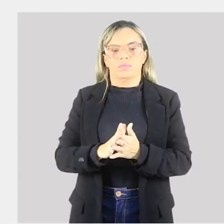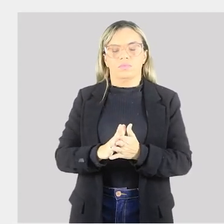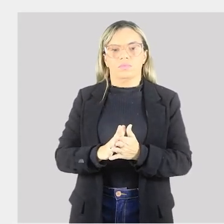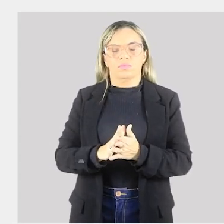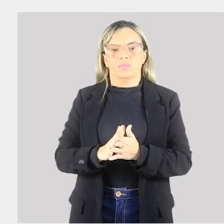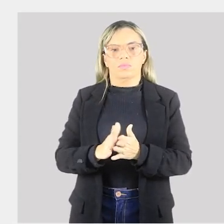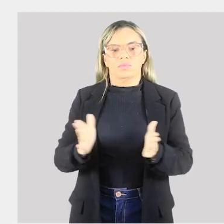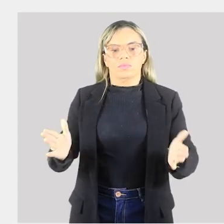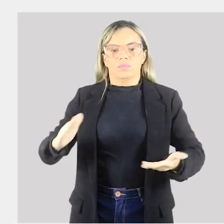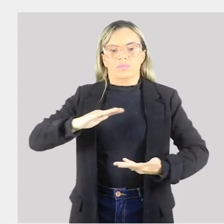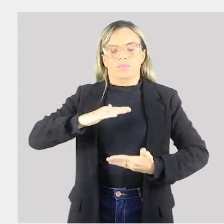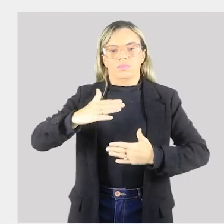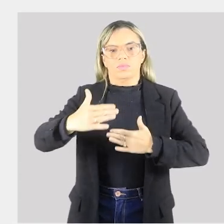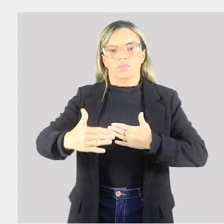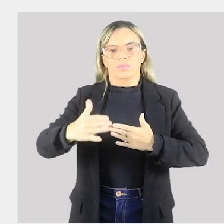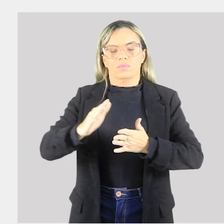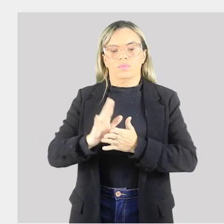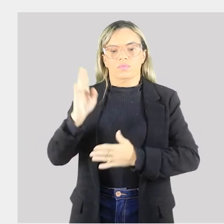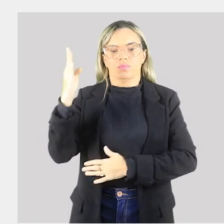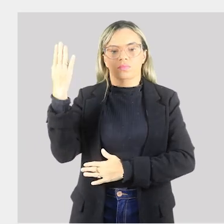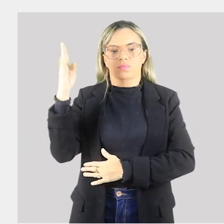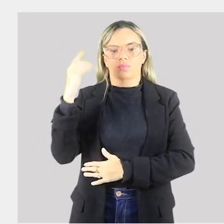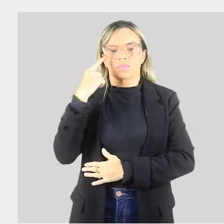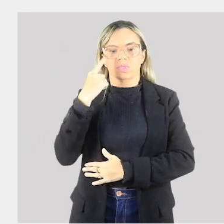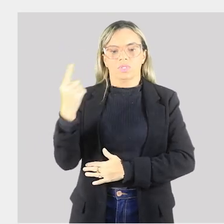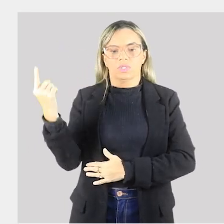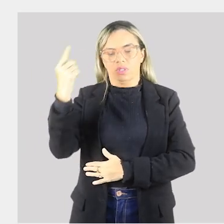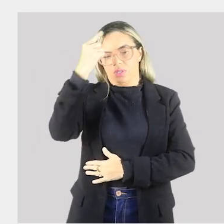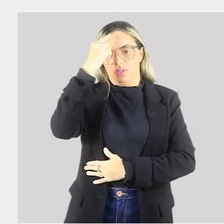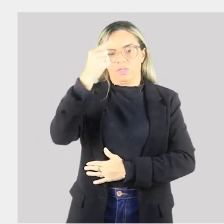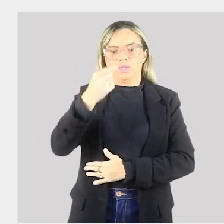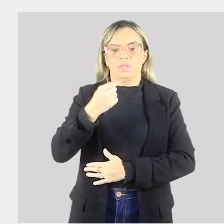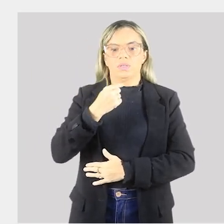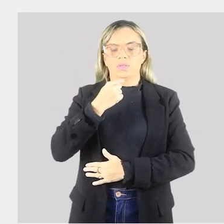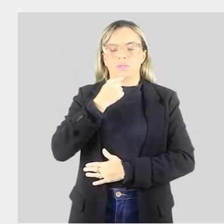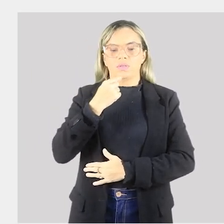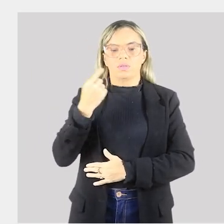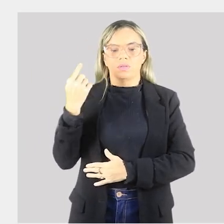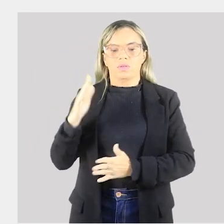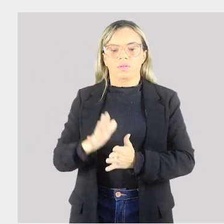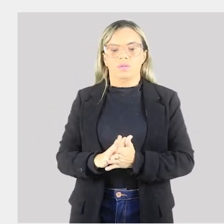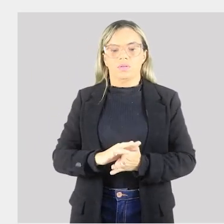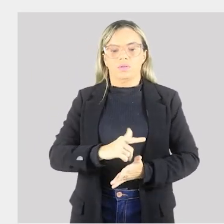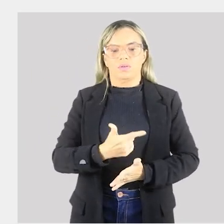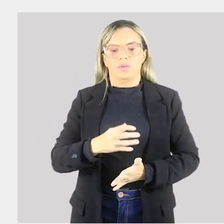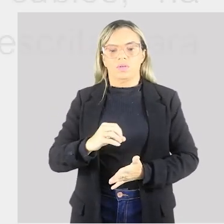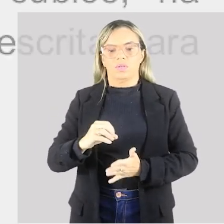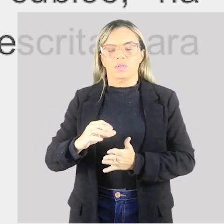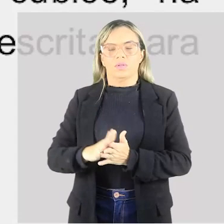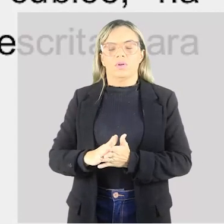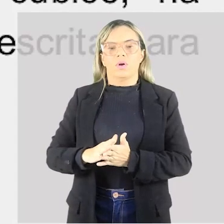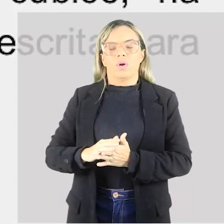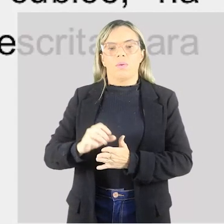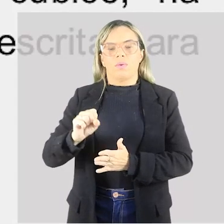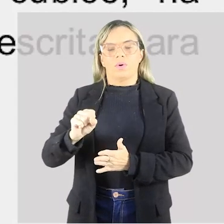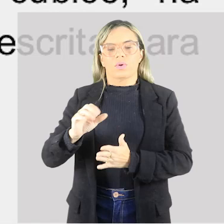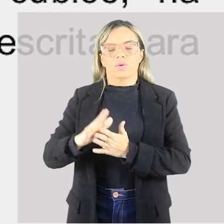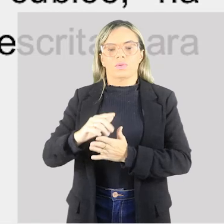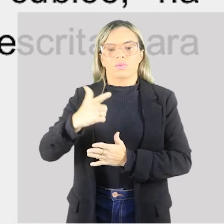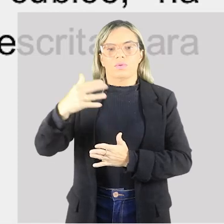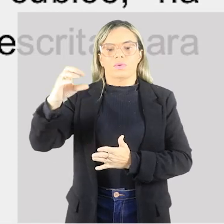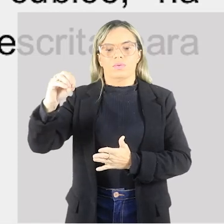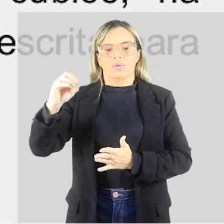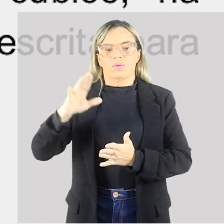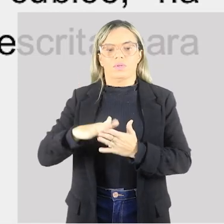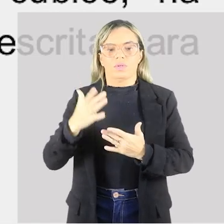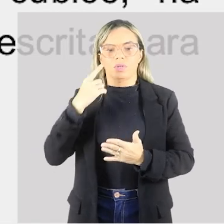de madeira, como na forma. Então, uma caixa de 20 por 8 por 20. A caixa de